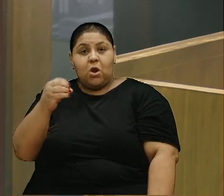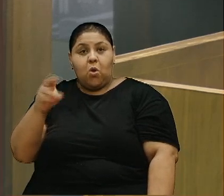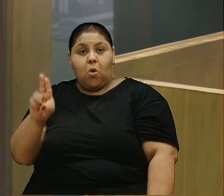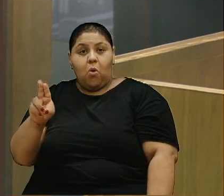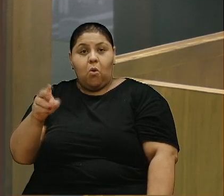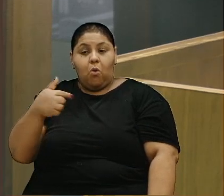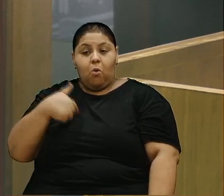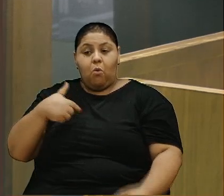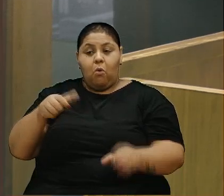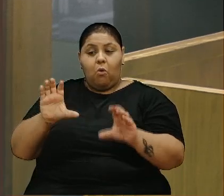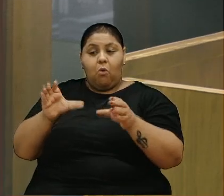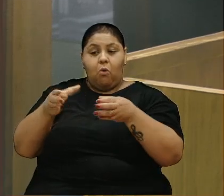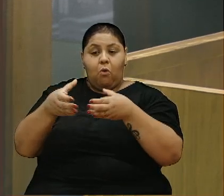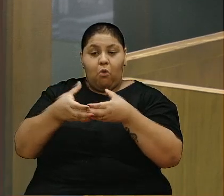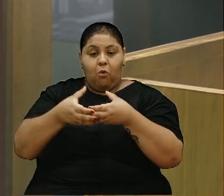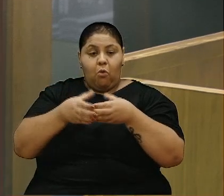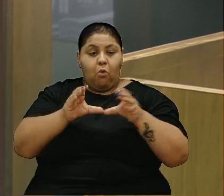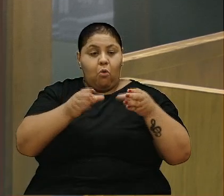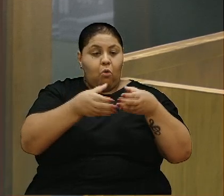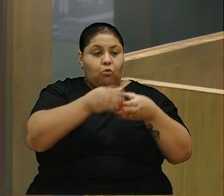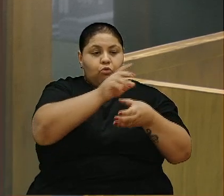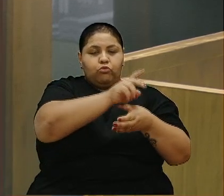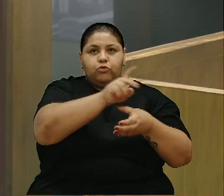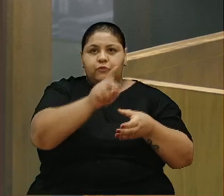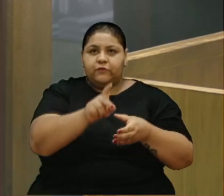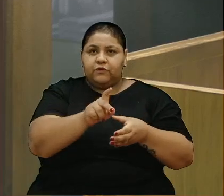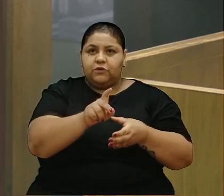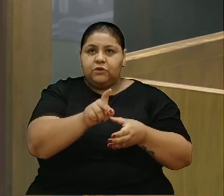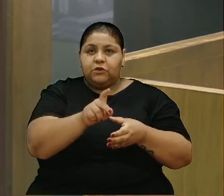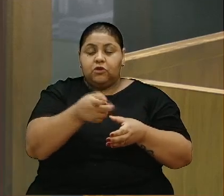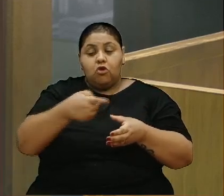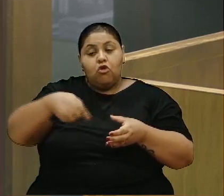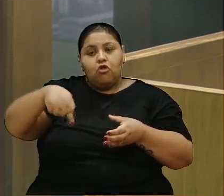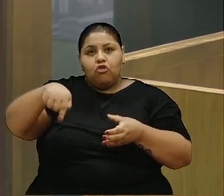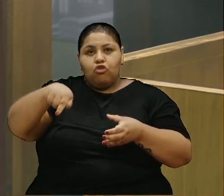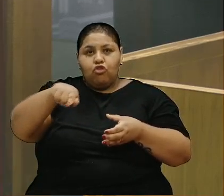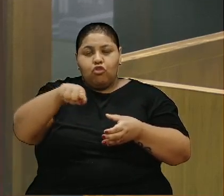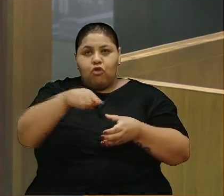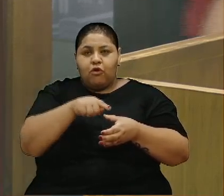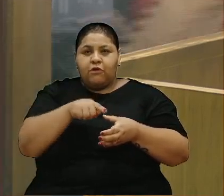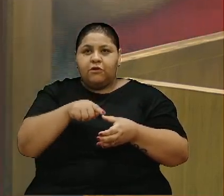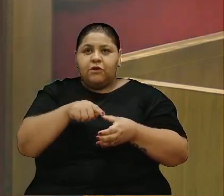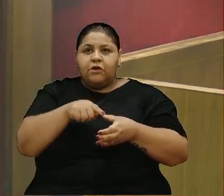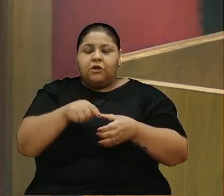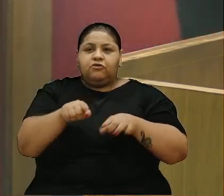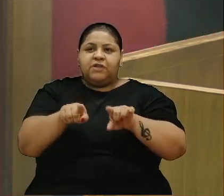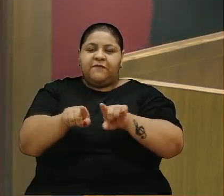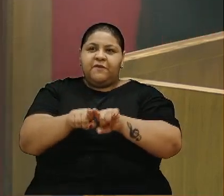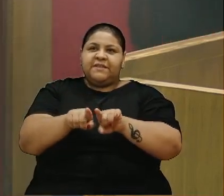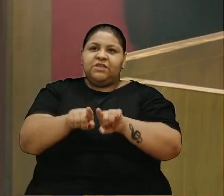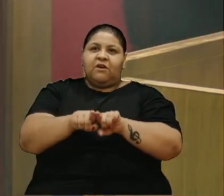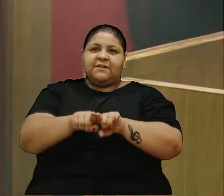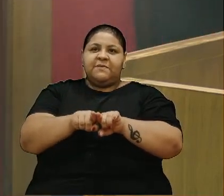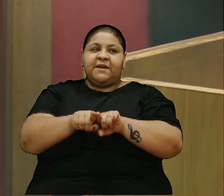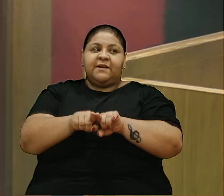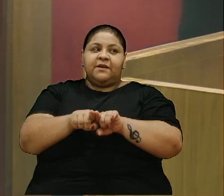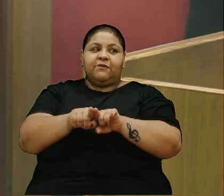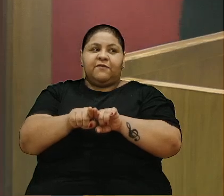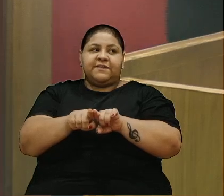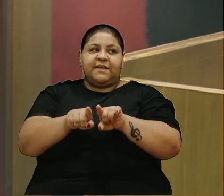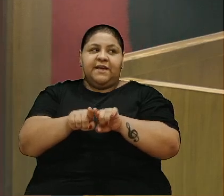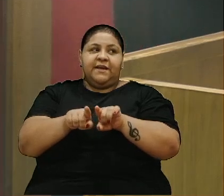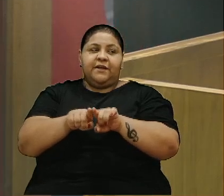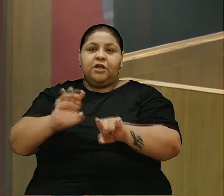ou a rede de professores. Nós precisamos, juntos, fazer a